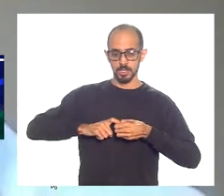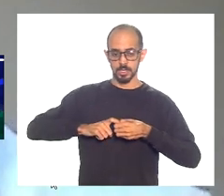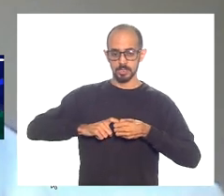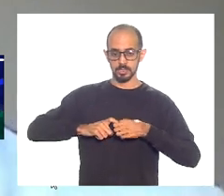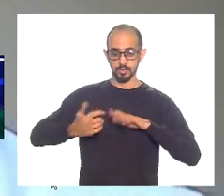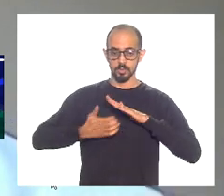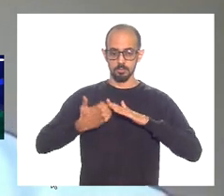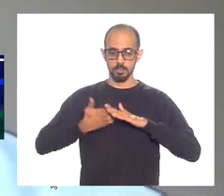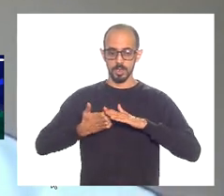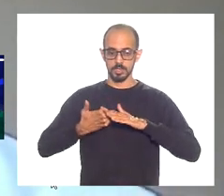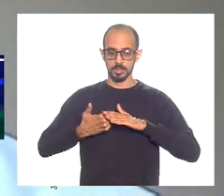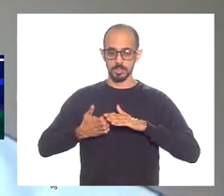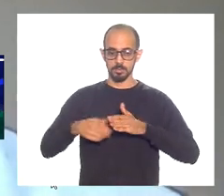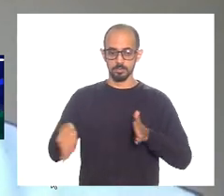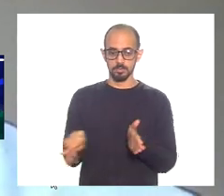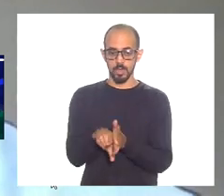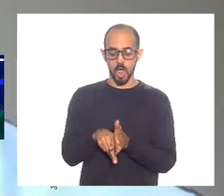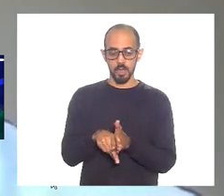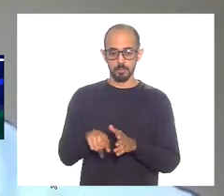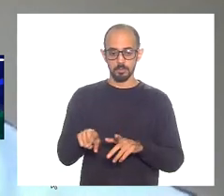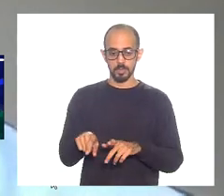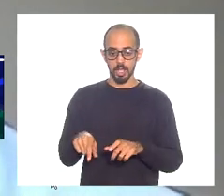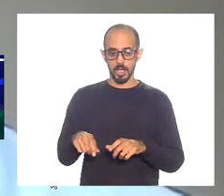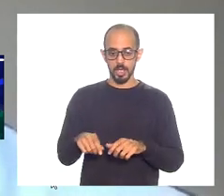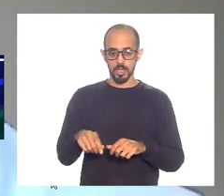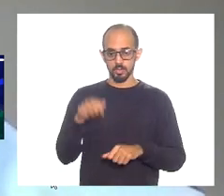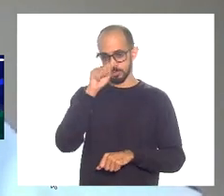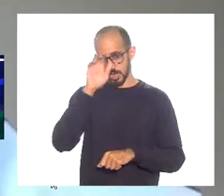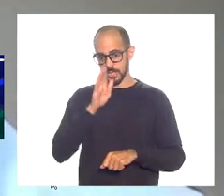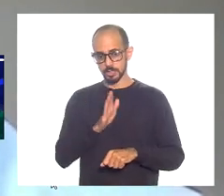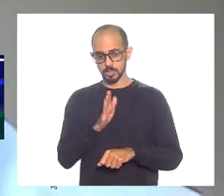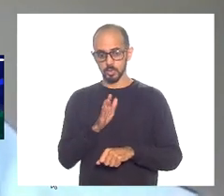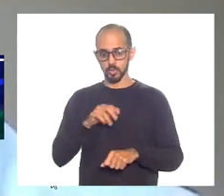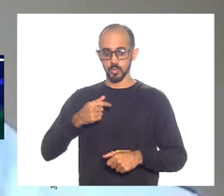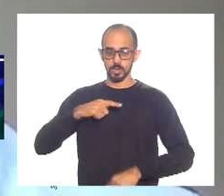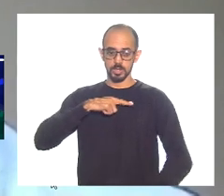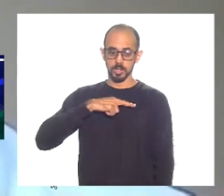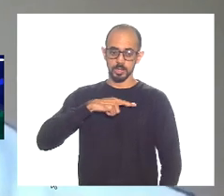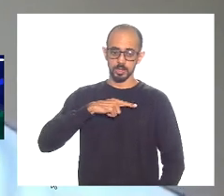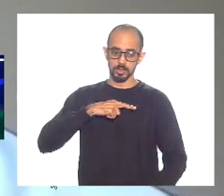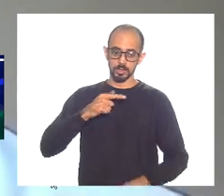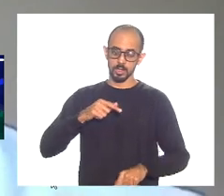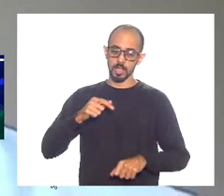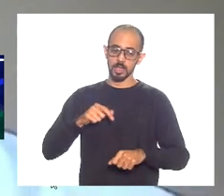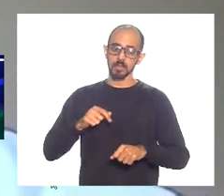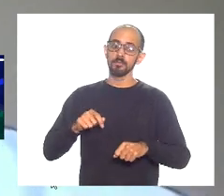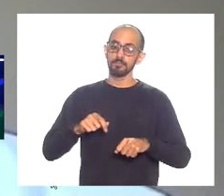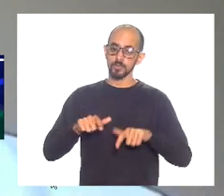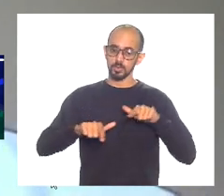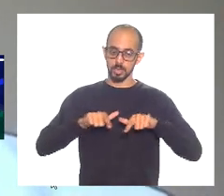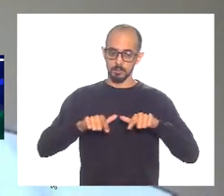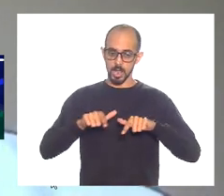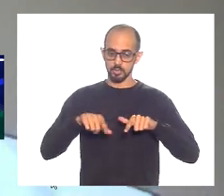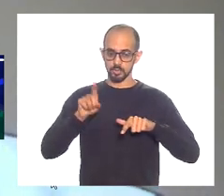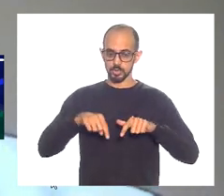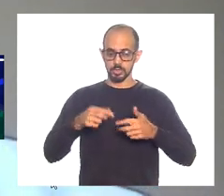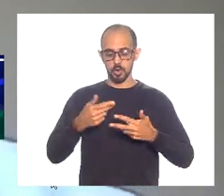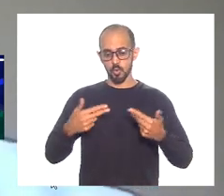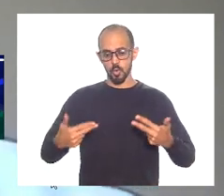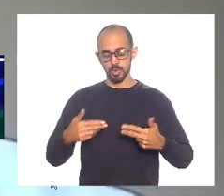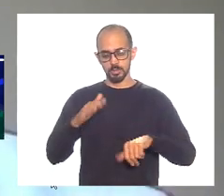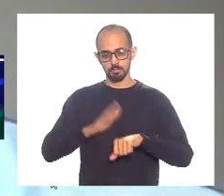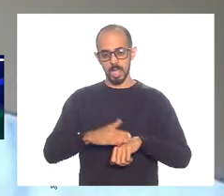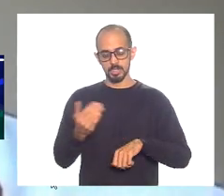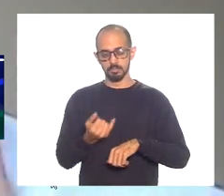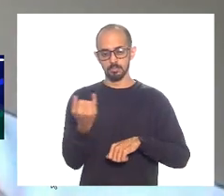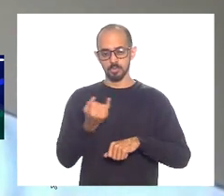locais. Às vezes tem um voo internacional, mas quando chega no país passa a ser operado por um voo local. Então, assim, isso foram pontos que eu estou lembrando de